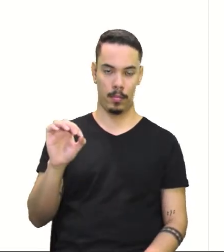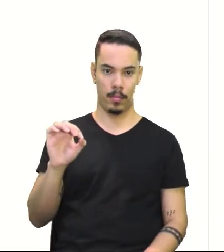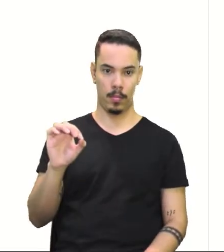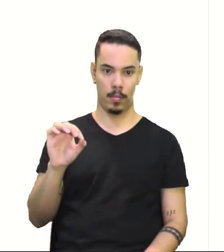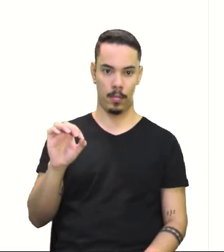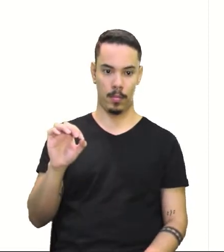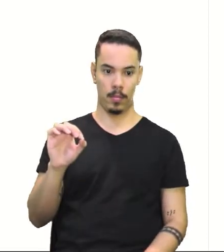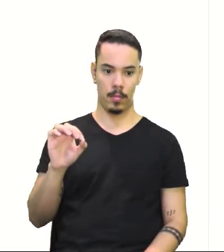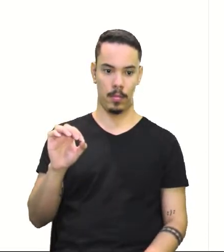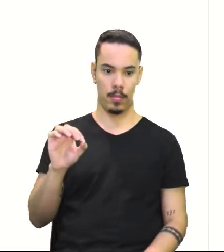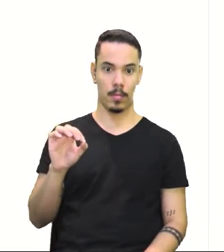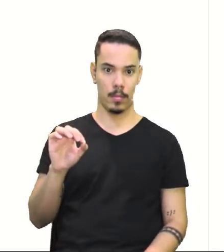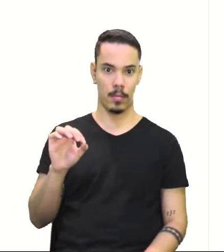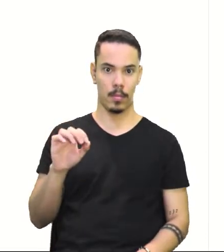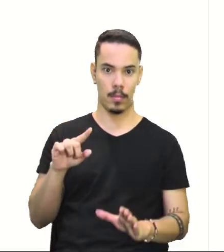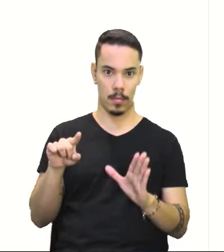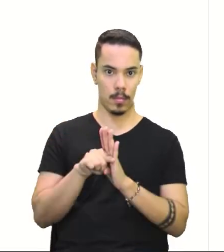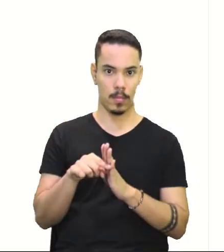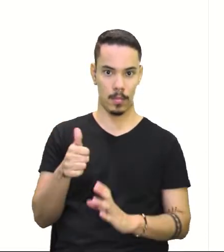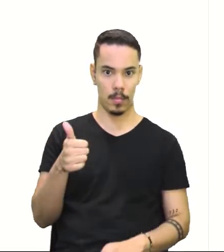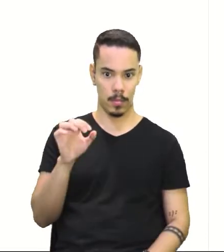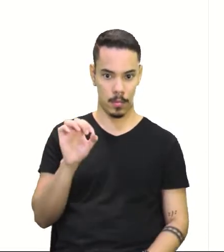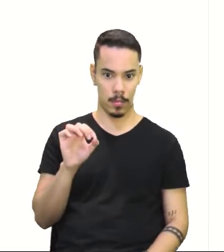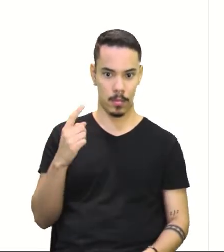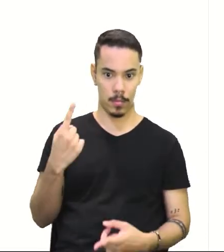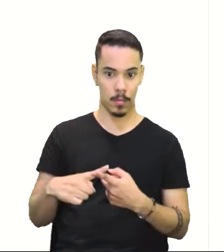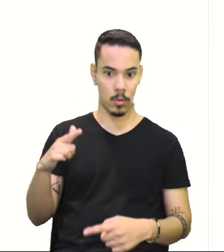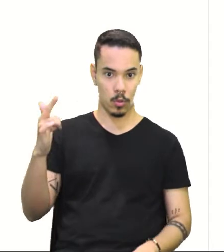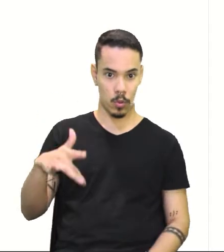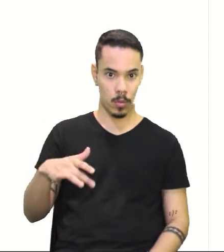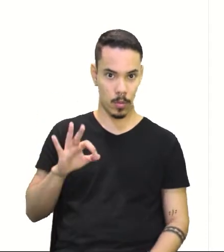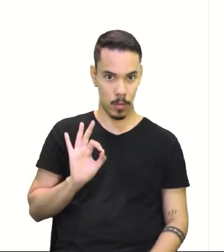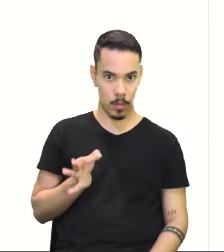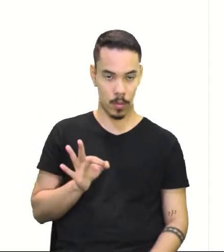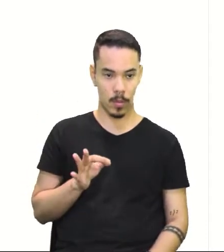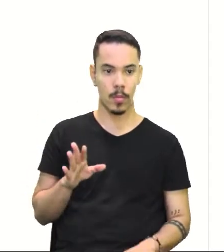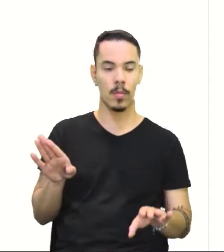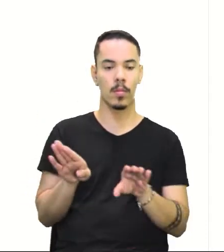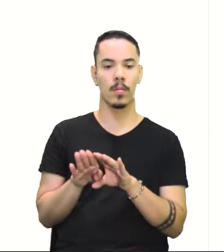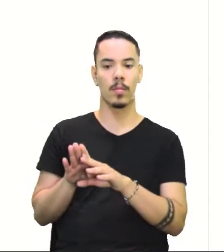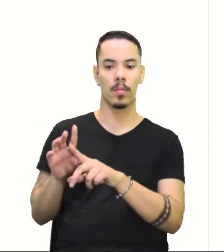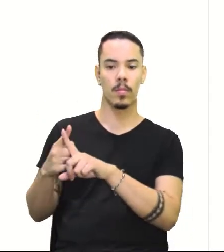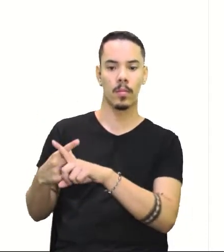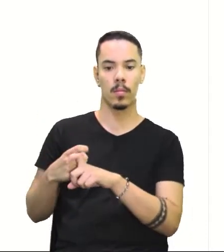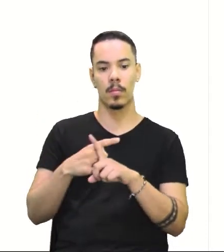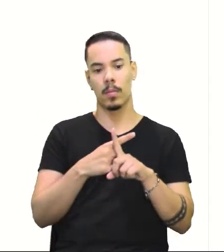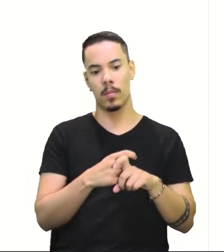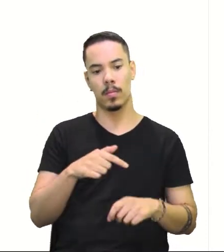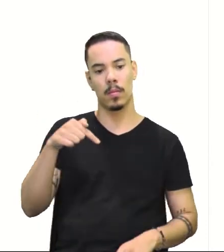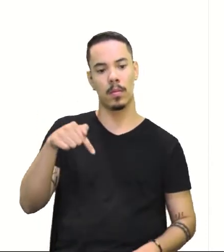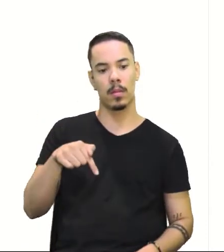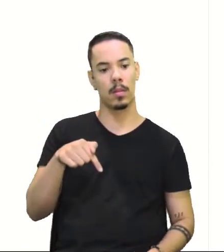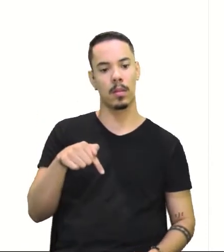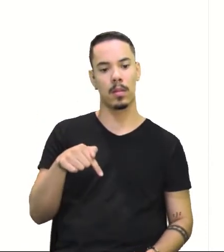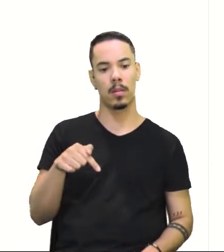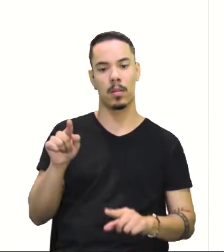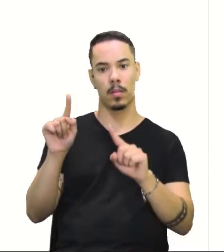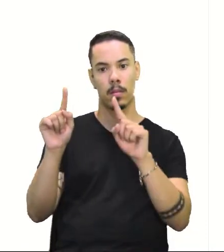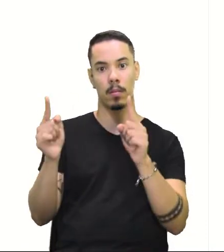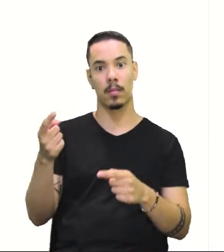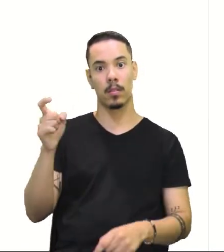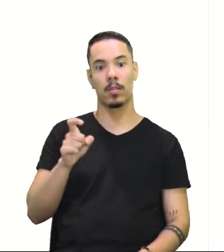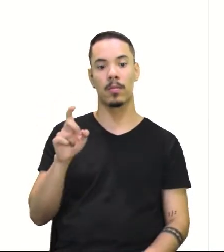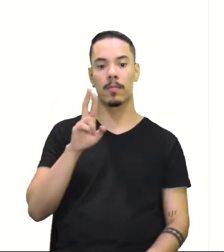O nosso resto vai ser o menos 10, é isso que sobrou aqui. E o nosso polinômio, o nosso Q de X, né? O nosso resultado